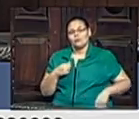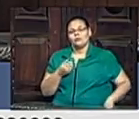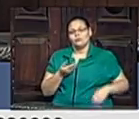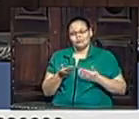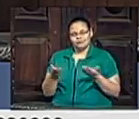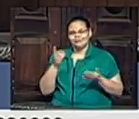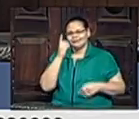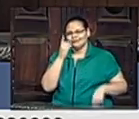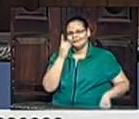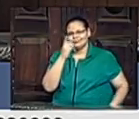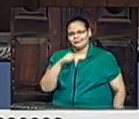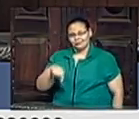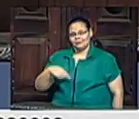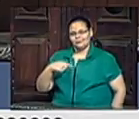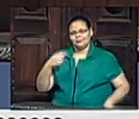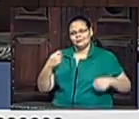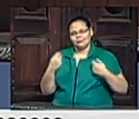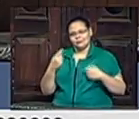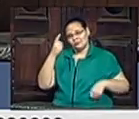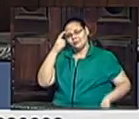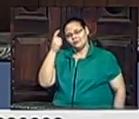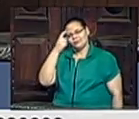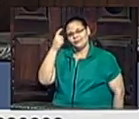nós só podemos pensar